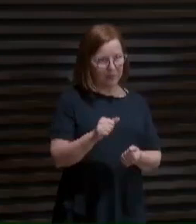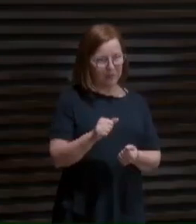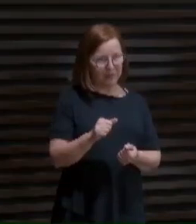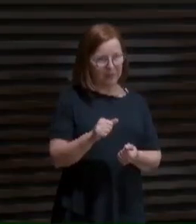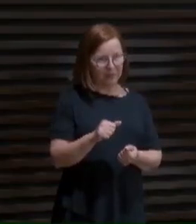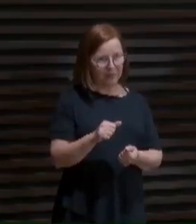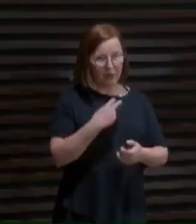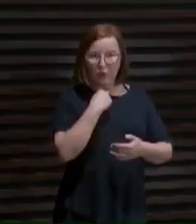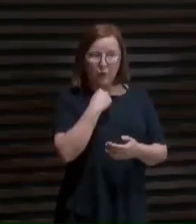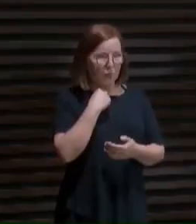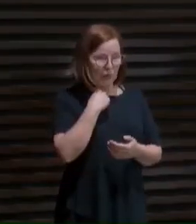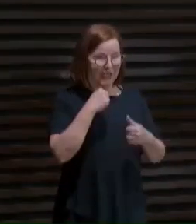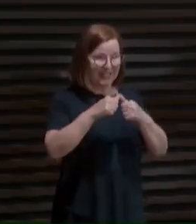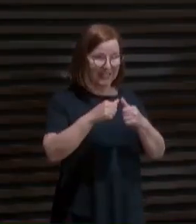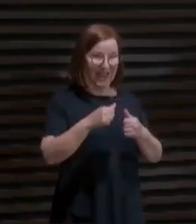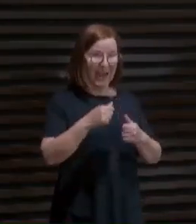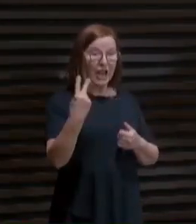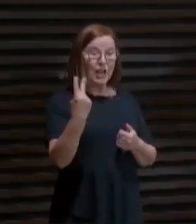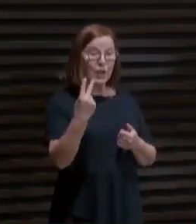estar em 2 lugares ao mesmo tempo.